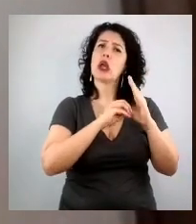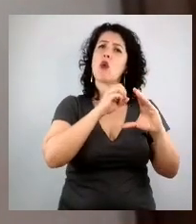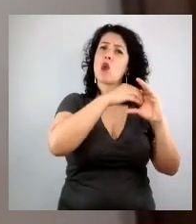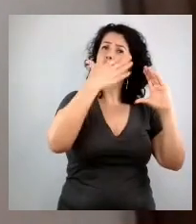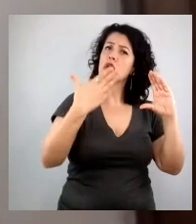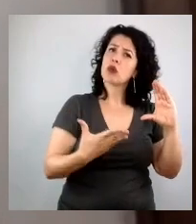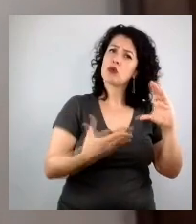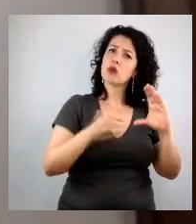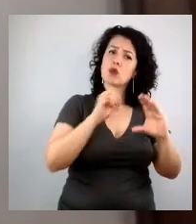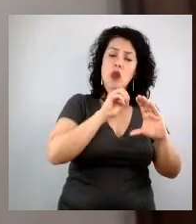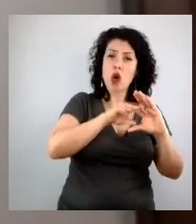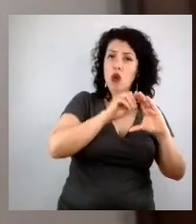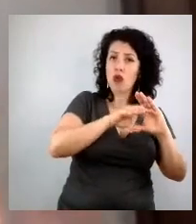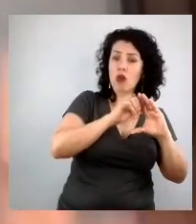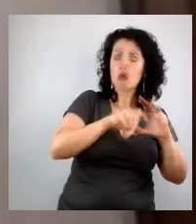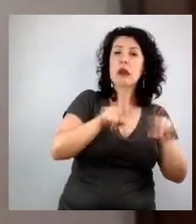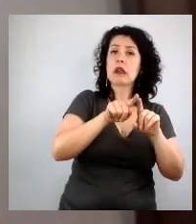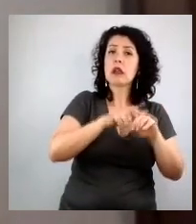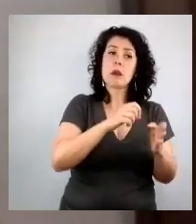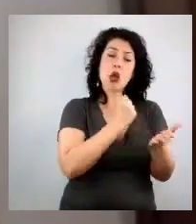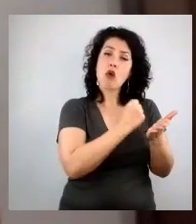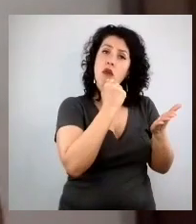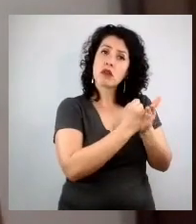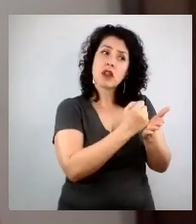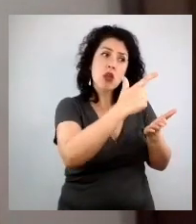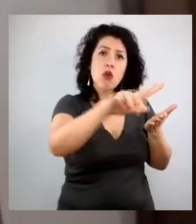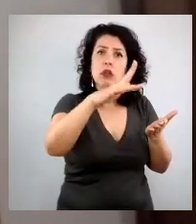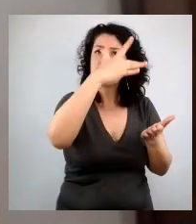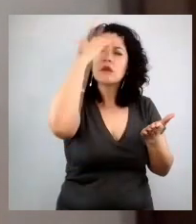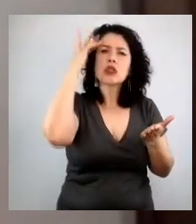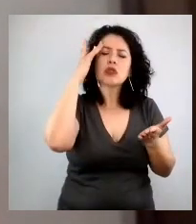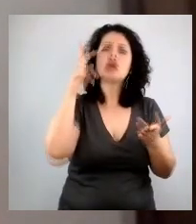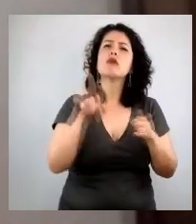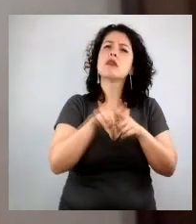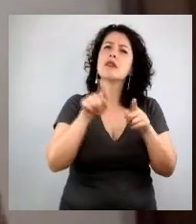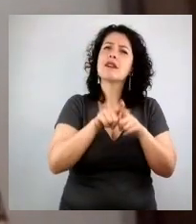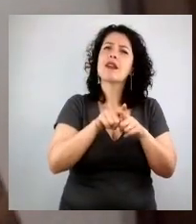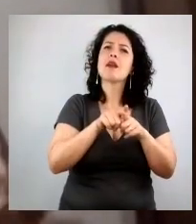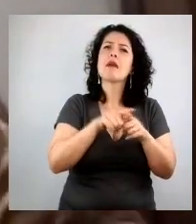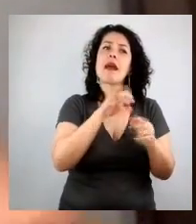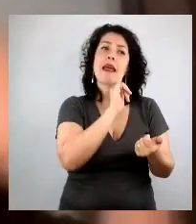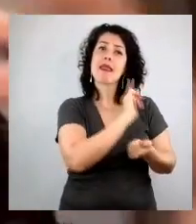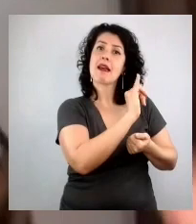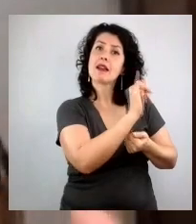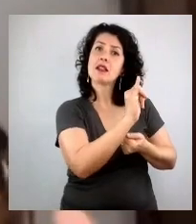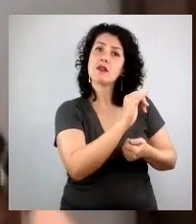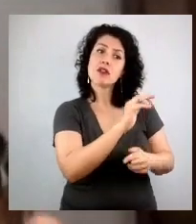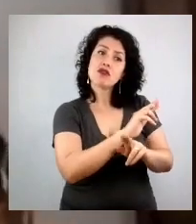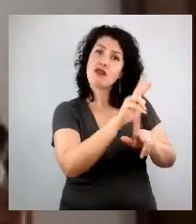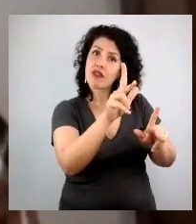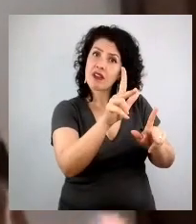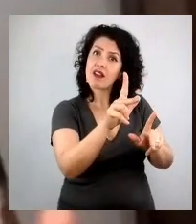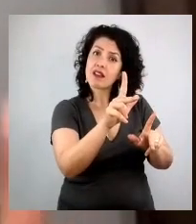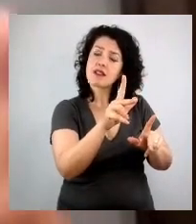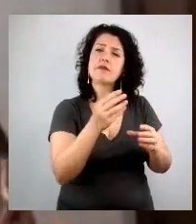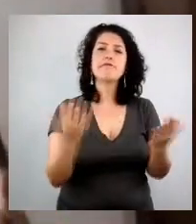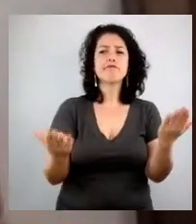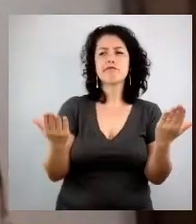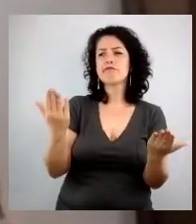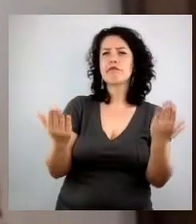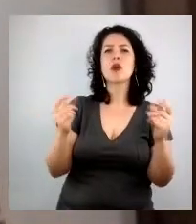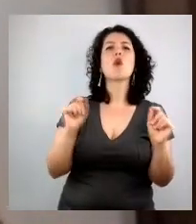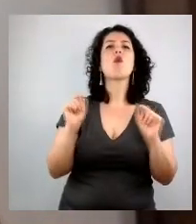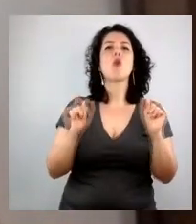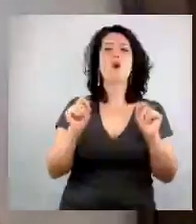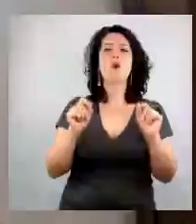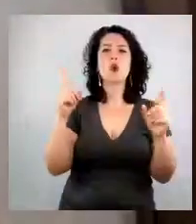contrata pessoas e traz essas novas narrativas para dentro do seu trabalho. Quais são as dificuldades? Quais